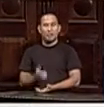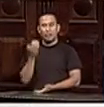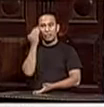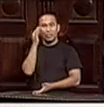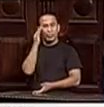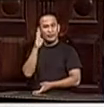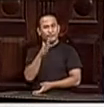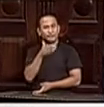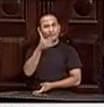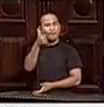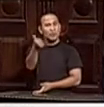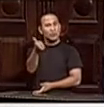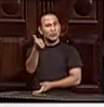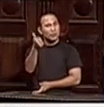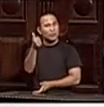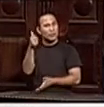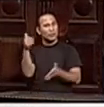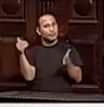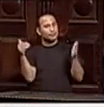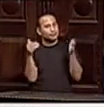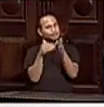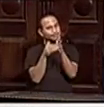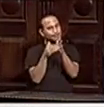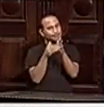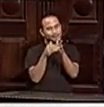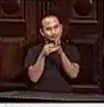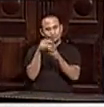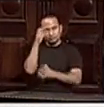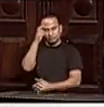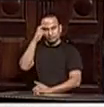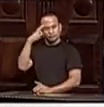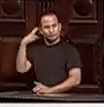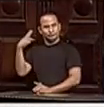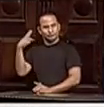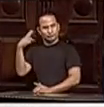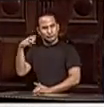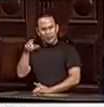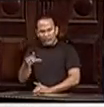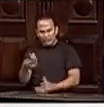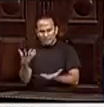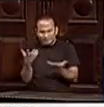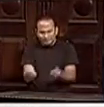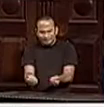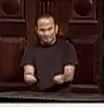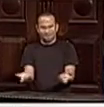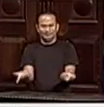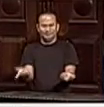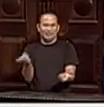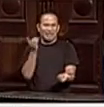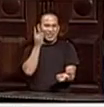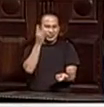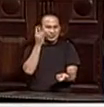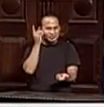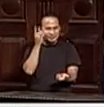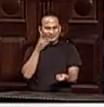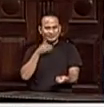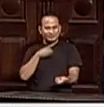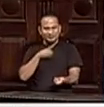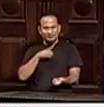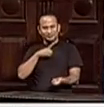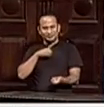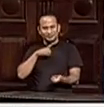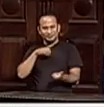entender melhor qual é o limite das suas competências. É cabível que um deputado saia daqui com uma decisão do